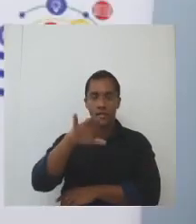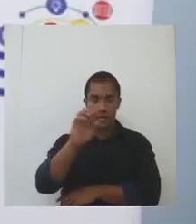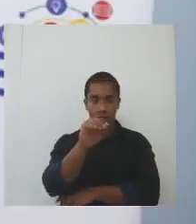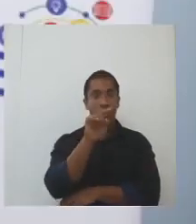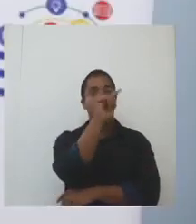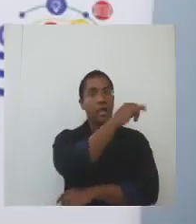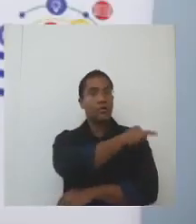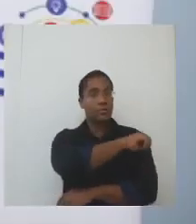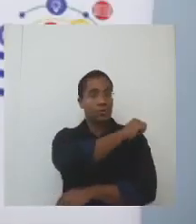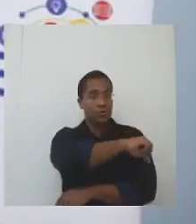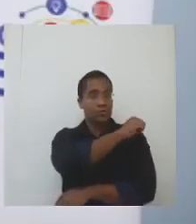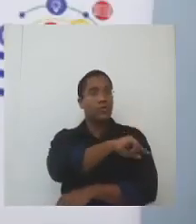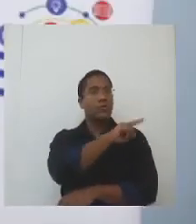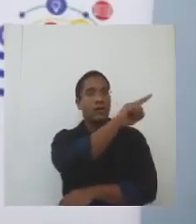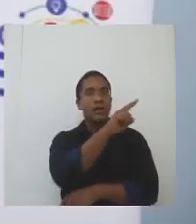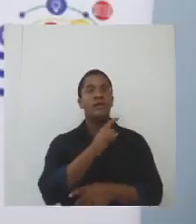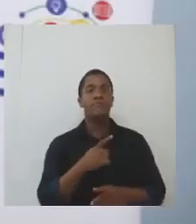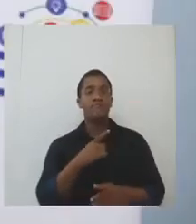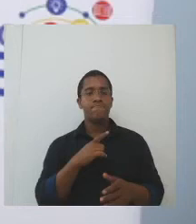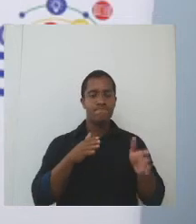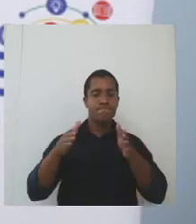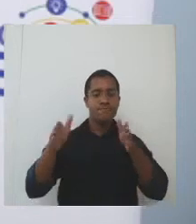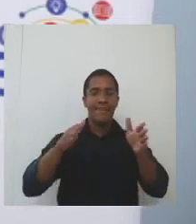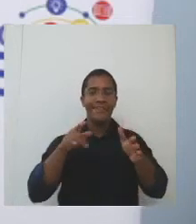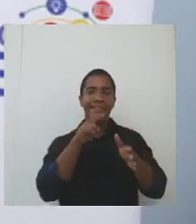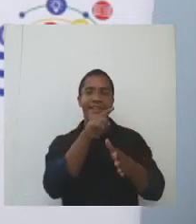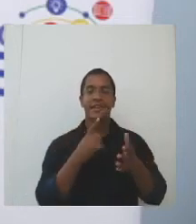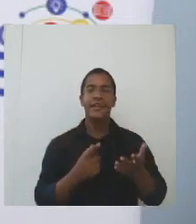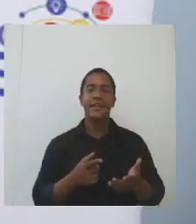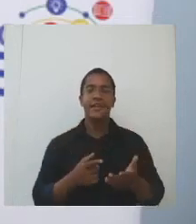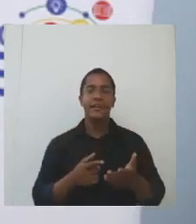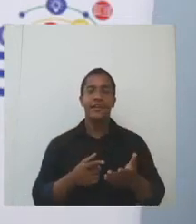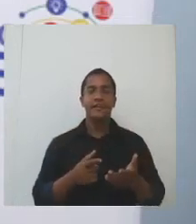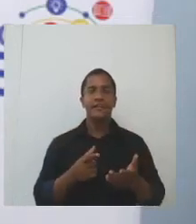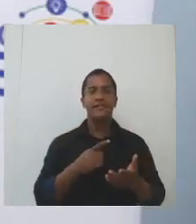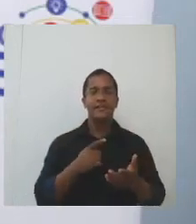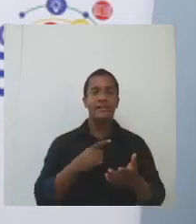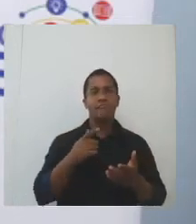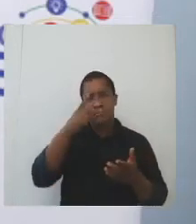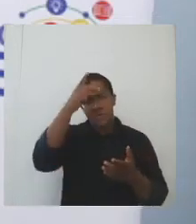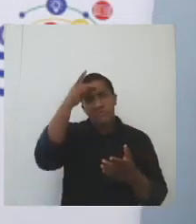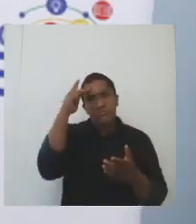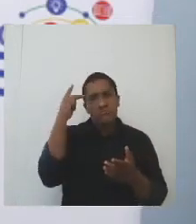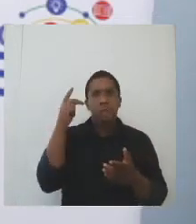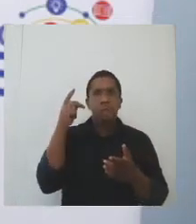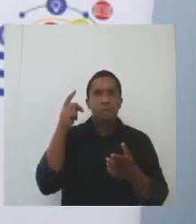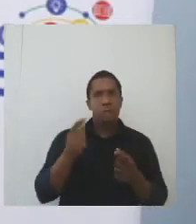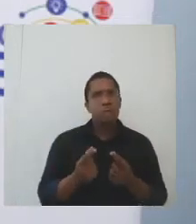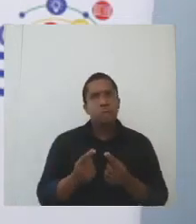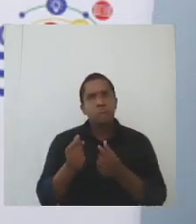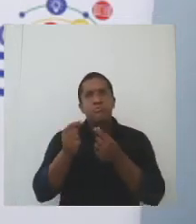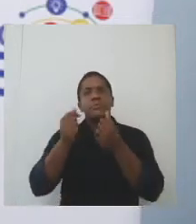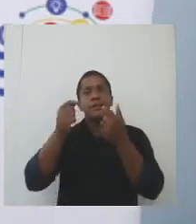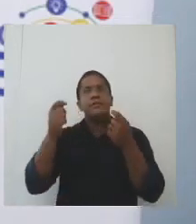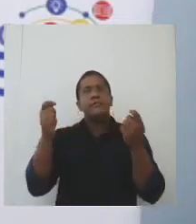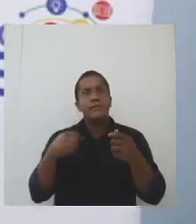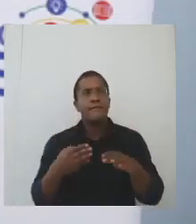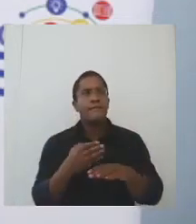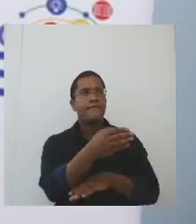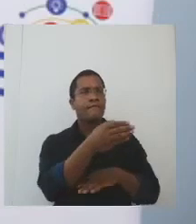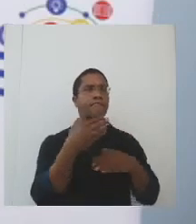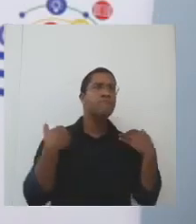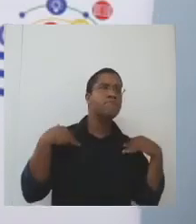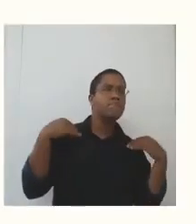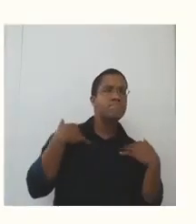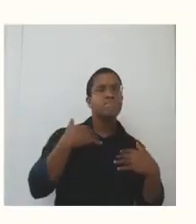durante esse período, um local onde, na verdade, né, os nobres poderiam aí desfrutar de lazer com os seus familiares,